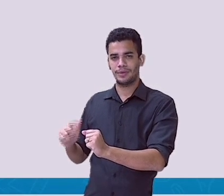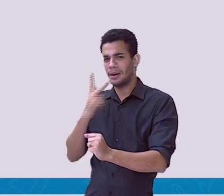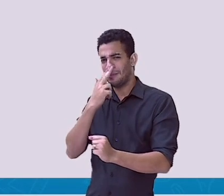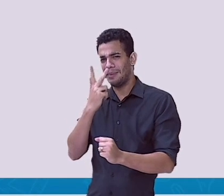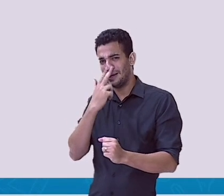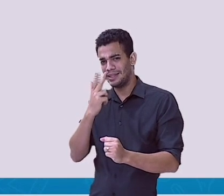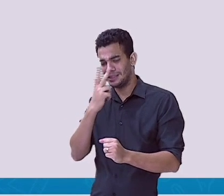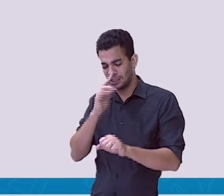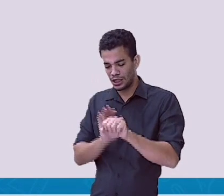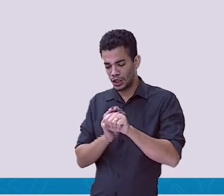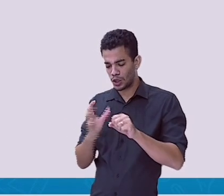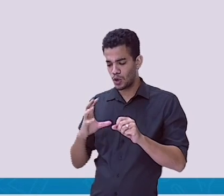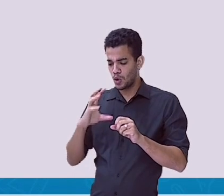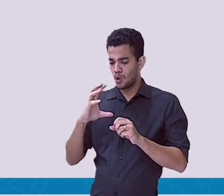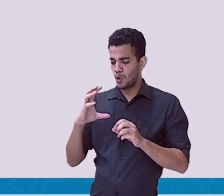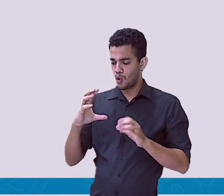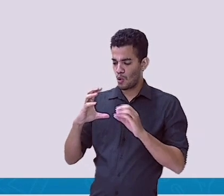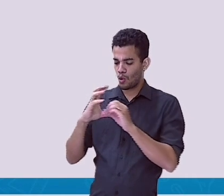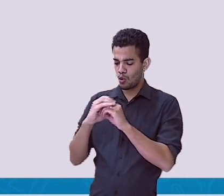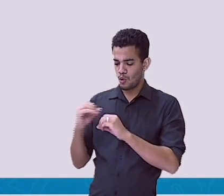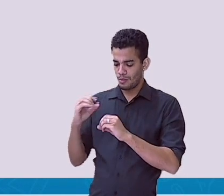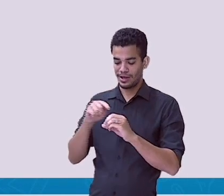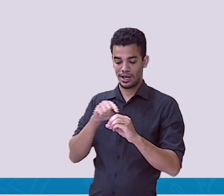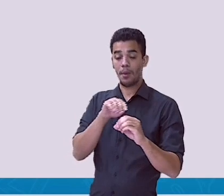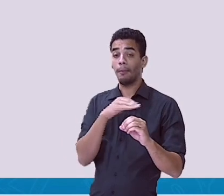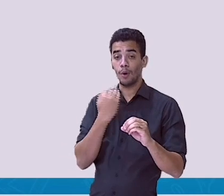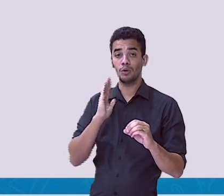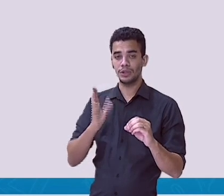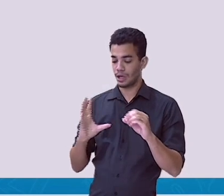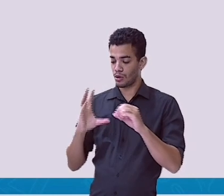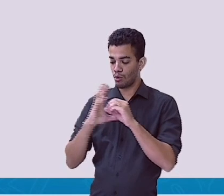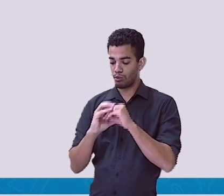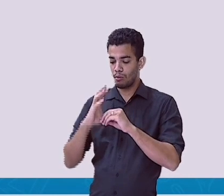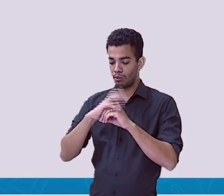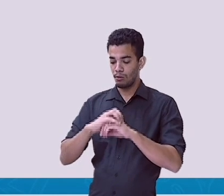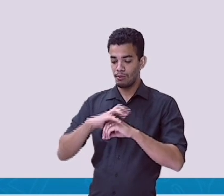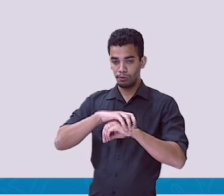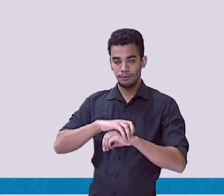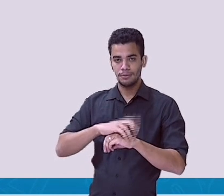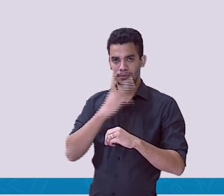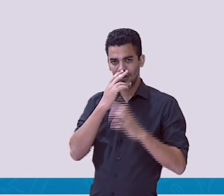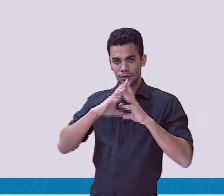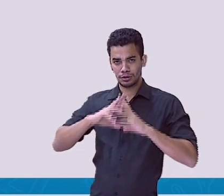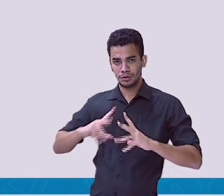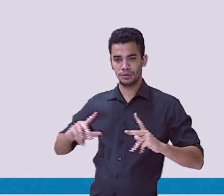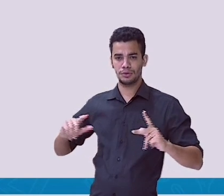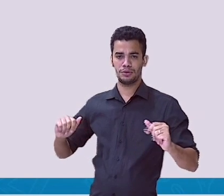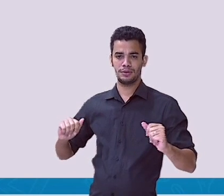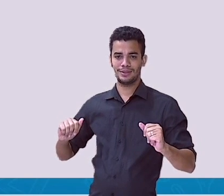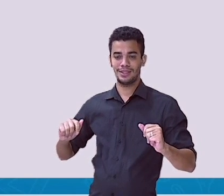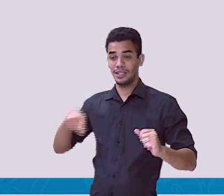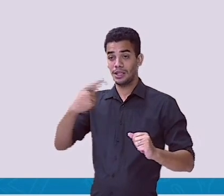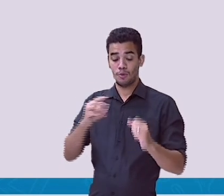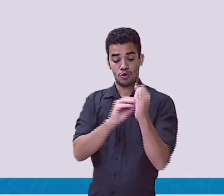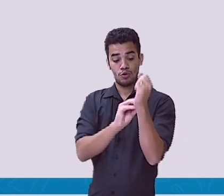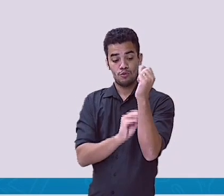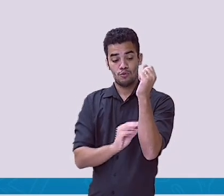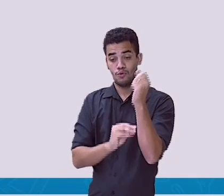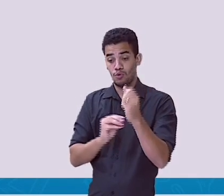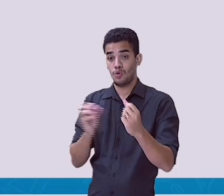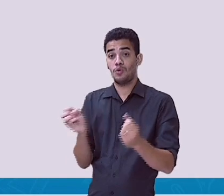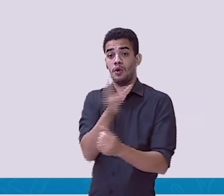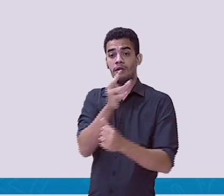poder surgirem novas. E aí eu consigo fazer todo esse processo de limpeza e de estruturação do